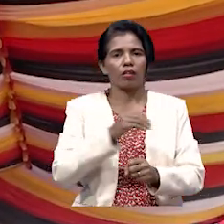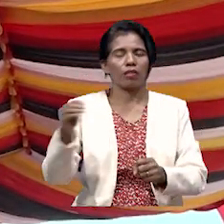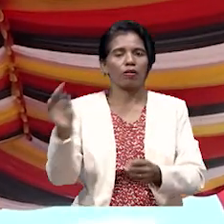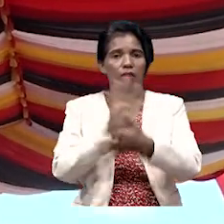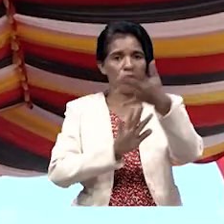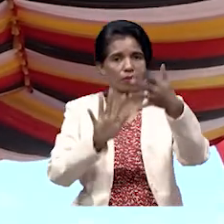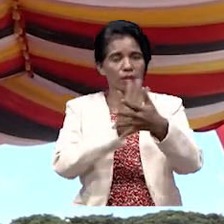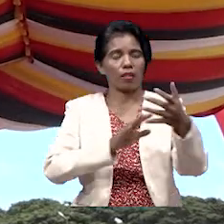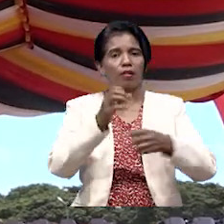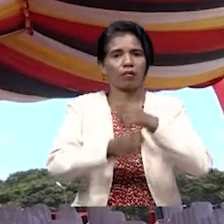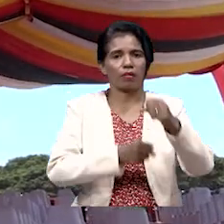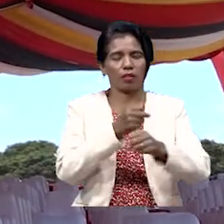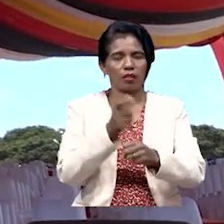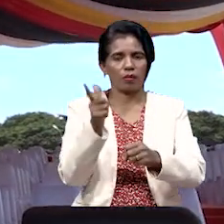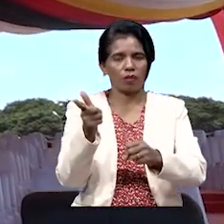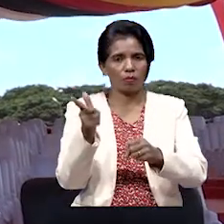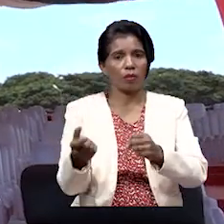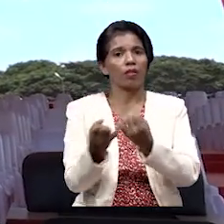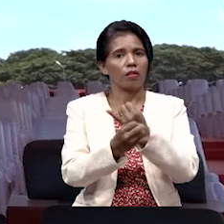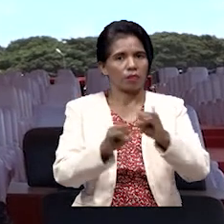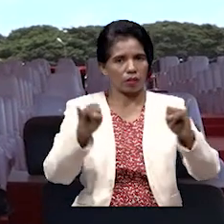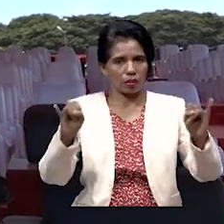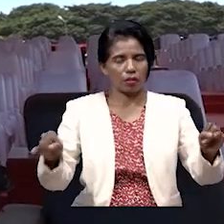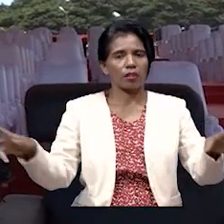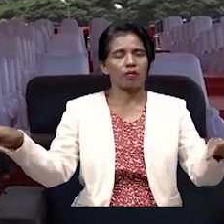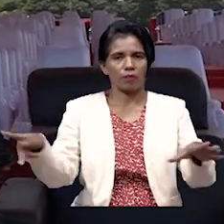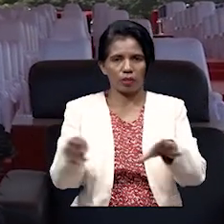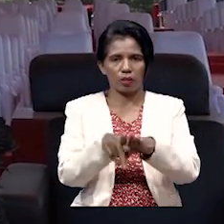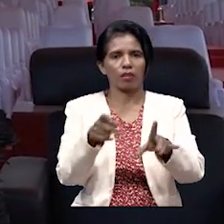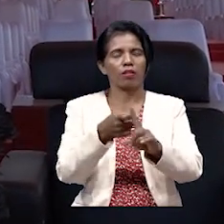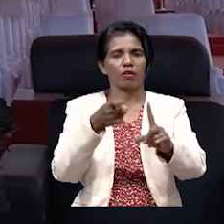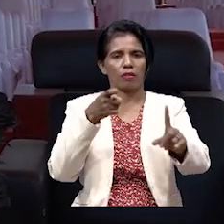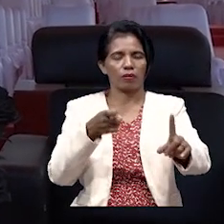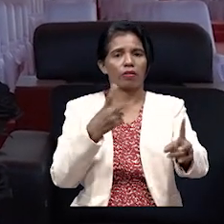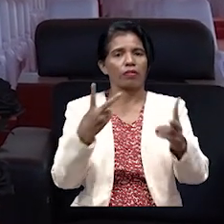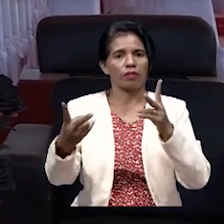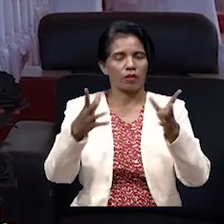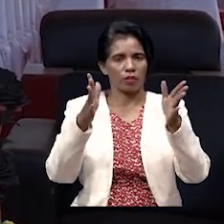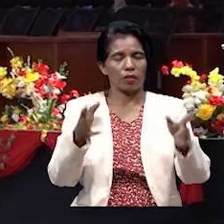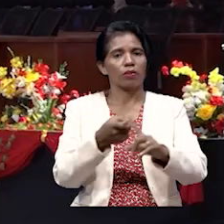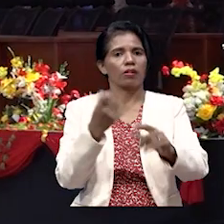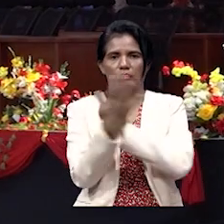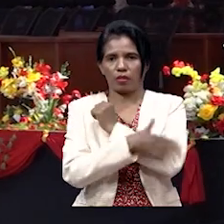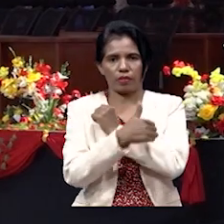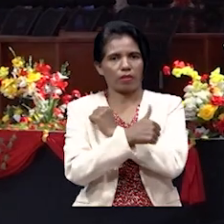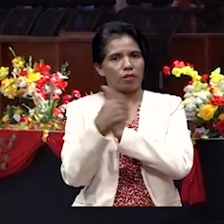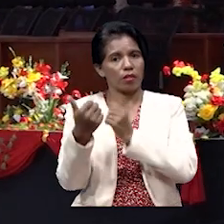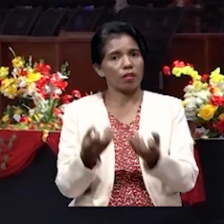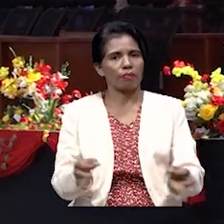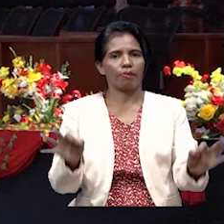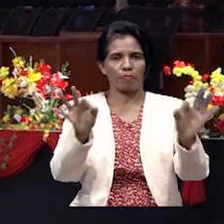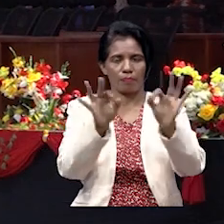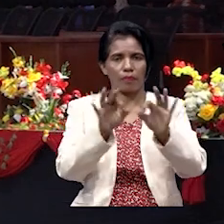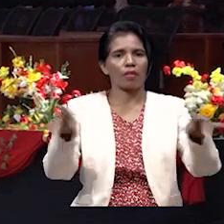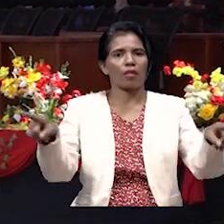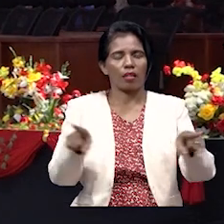Tinan Ruanulo Restauração Independência, né? Se participa russi convidados estrangeiros, né? Bem importante,